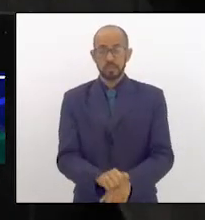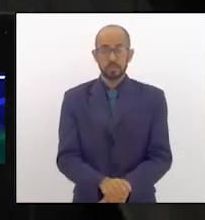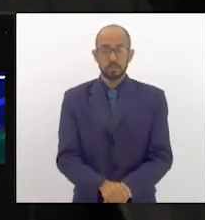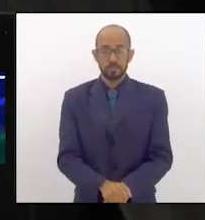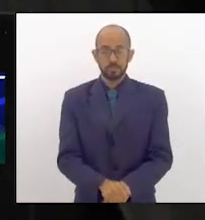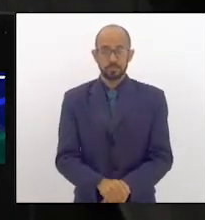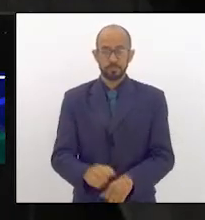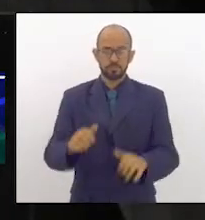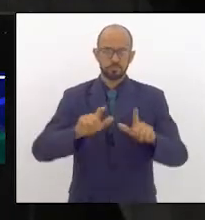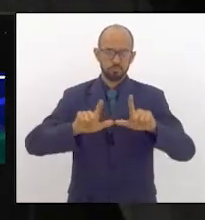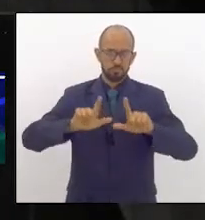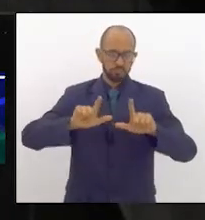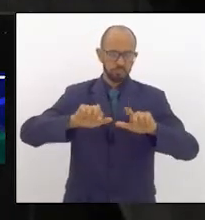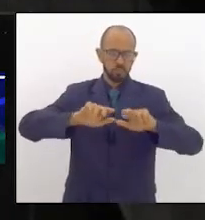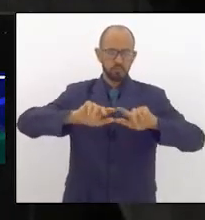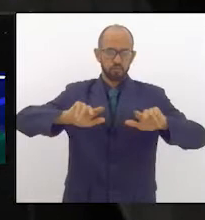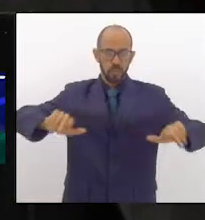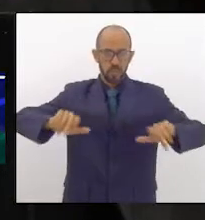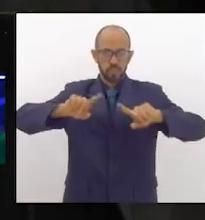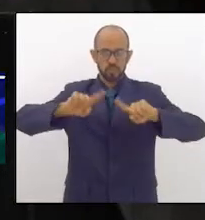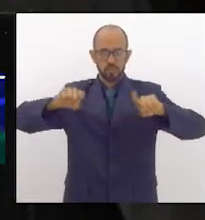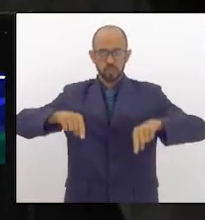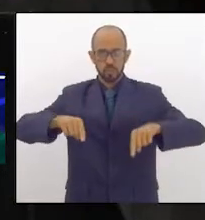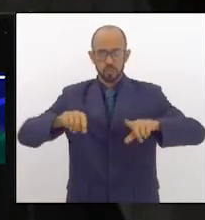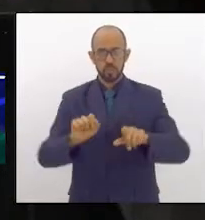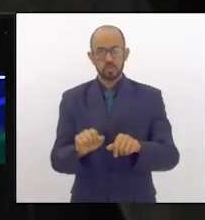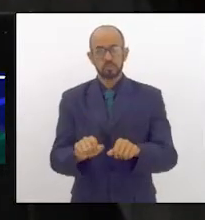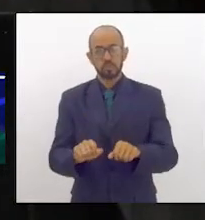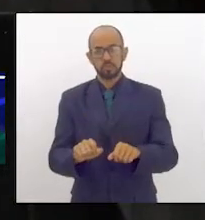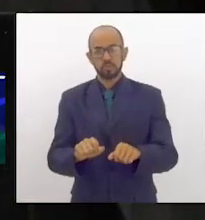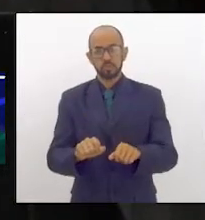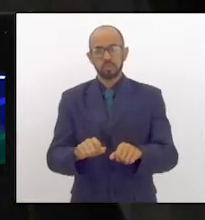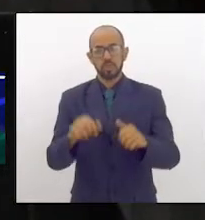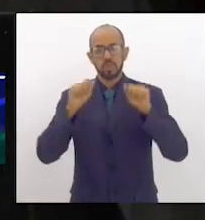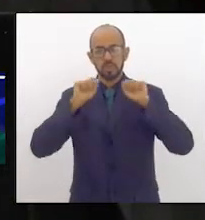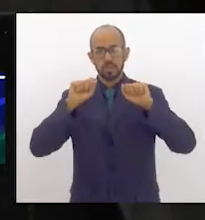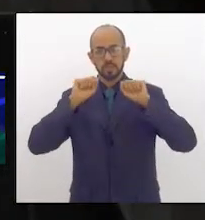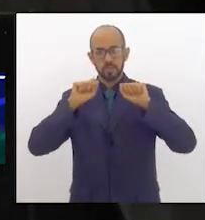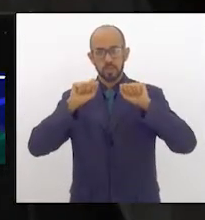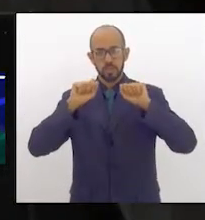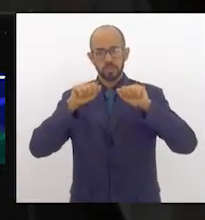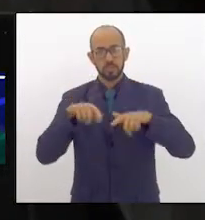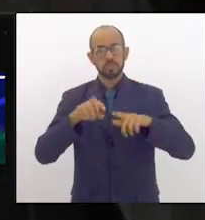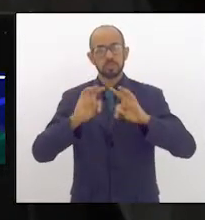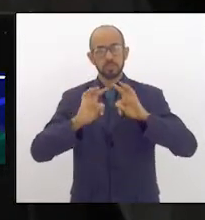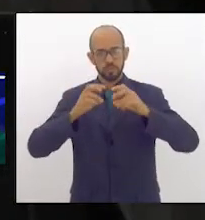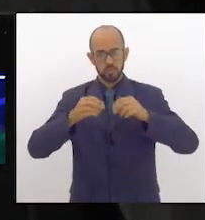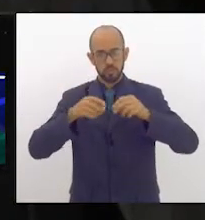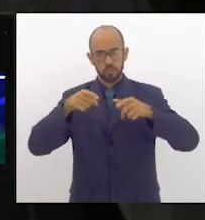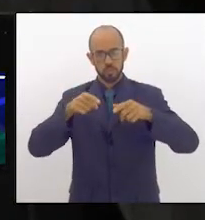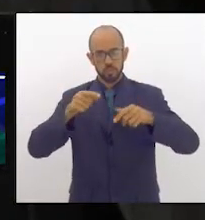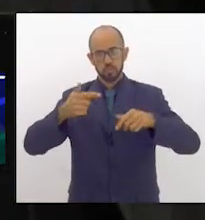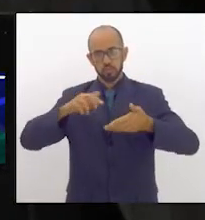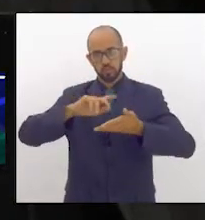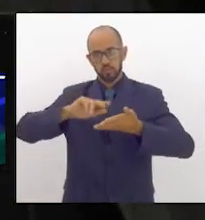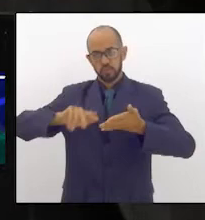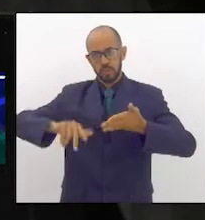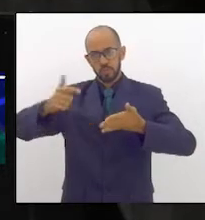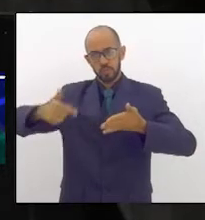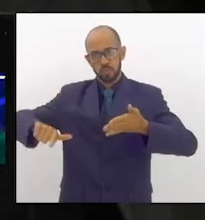a imprensa e trabalhadores né assessores assessores é demais